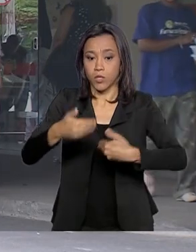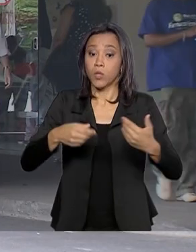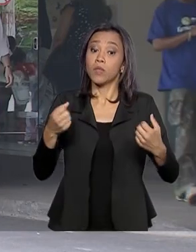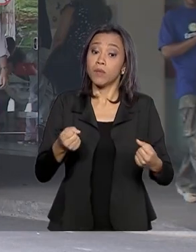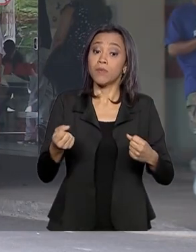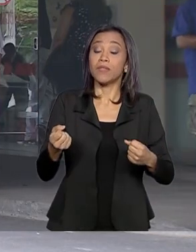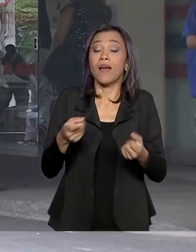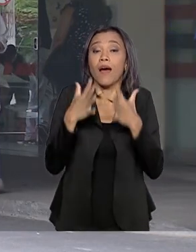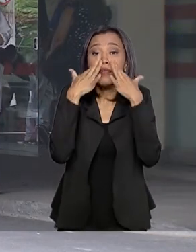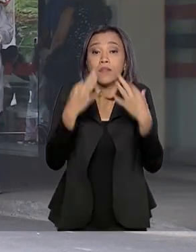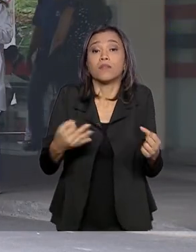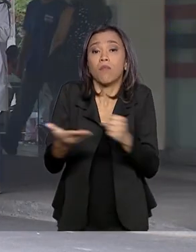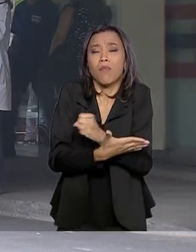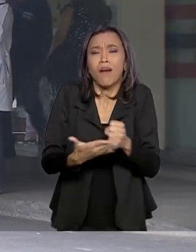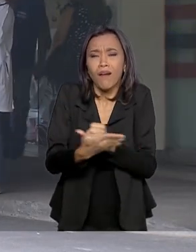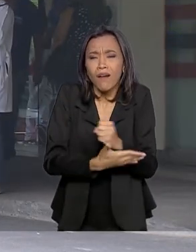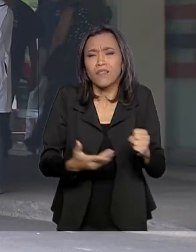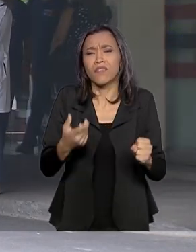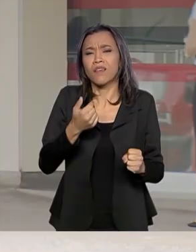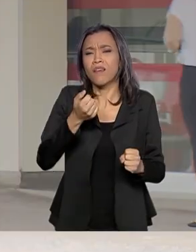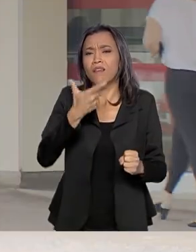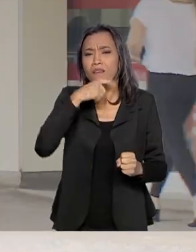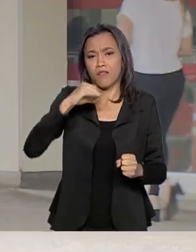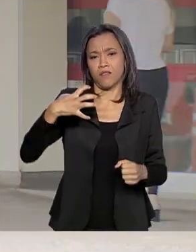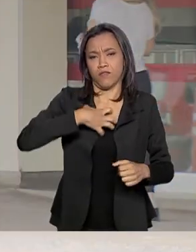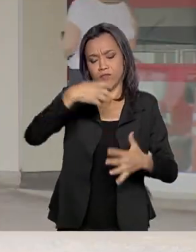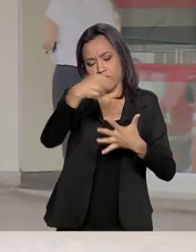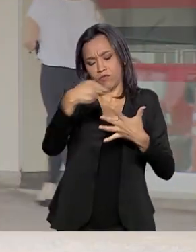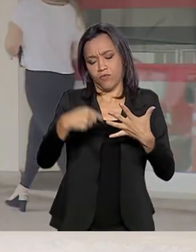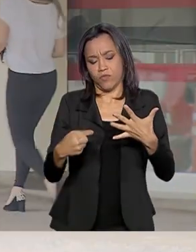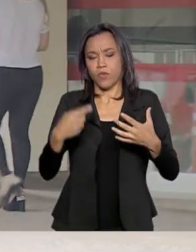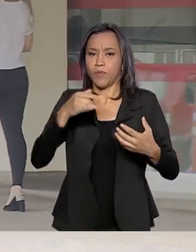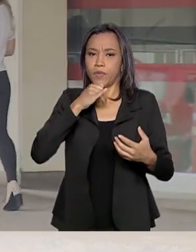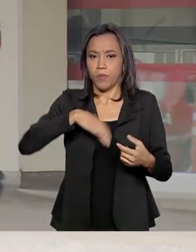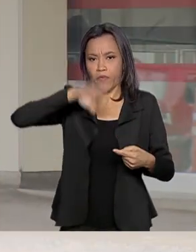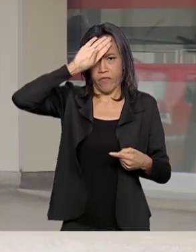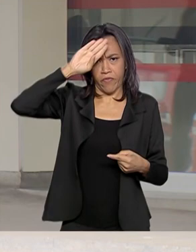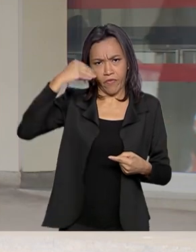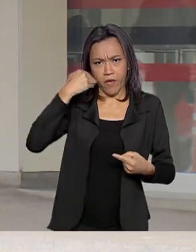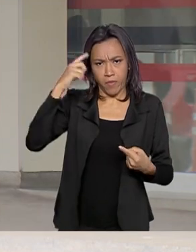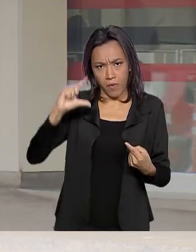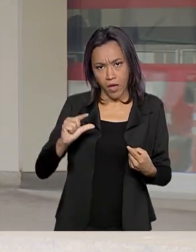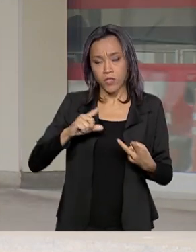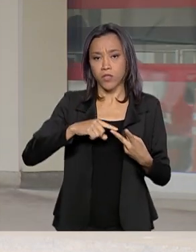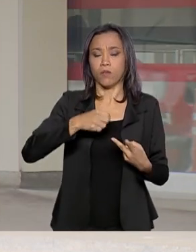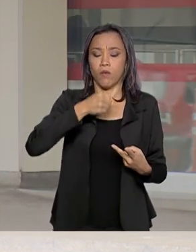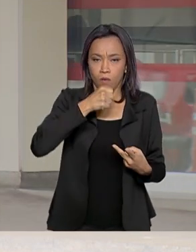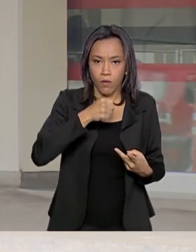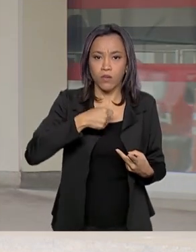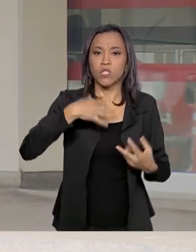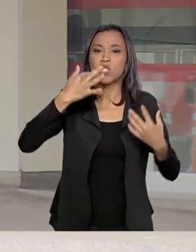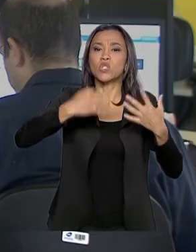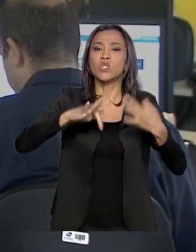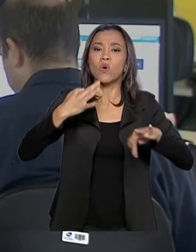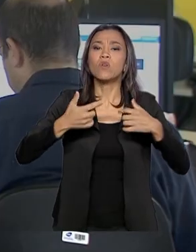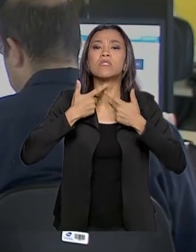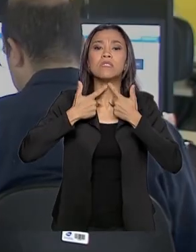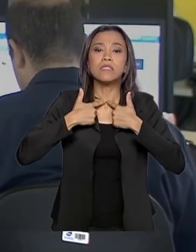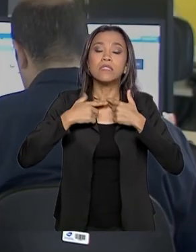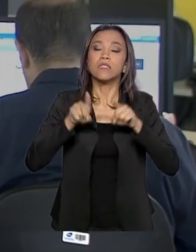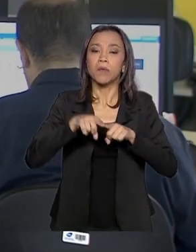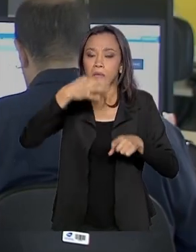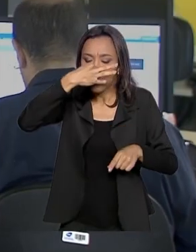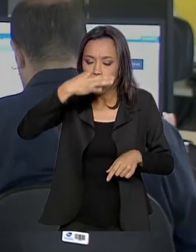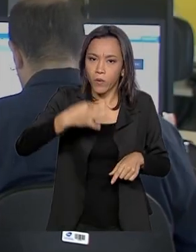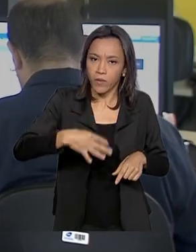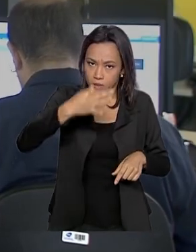primária quem apresentar os sintomas iniciais do vírus, como febre baixa, tosse, dor de garganta e coreza. Do Rio